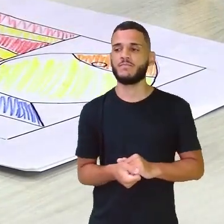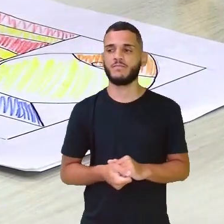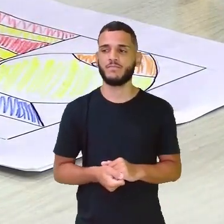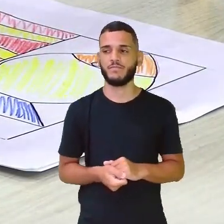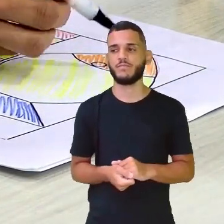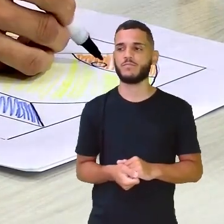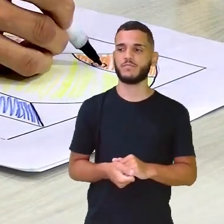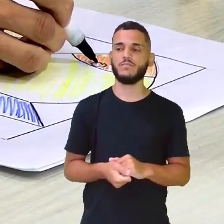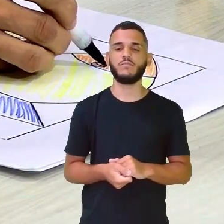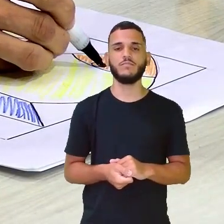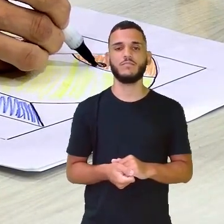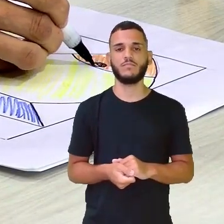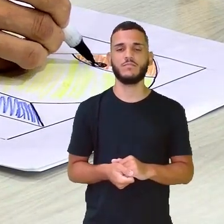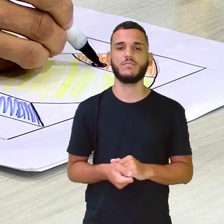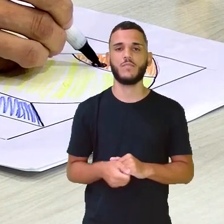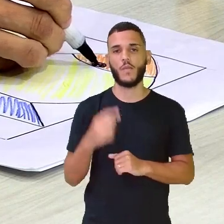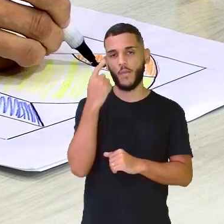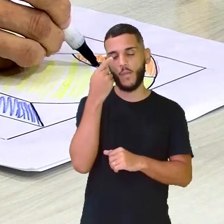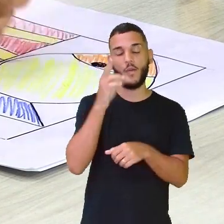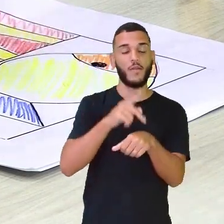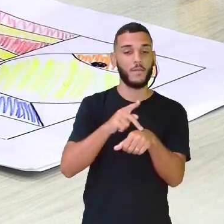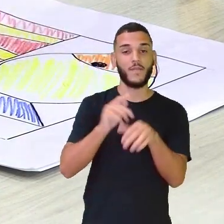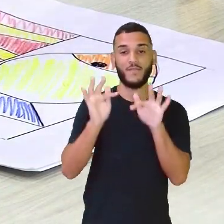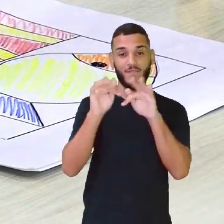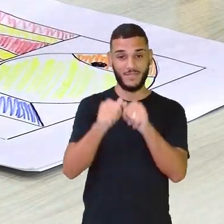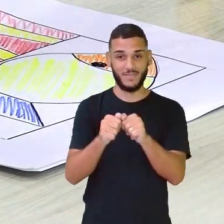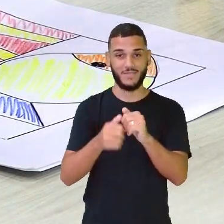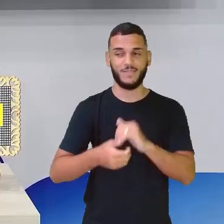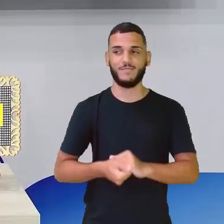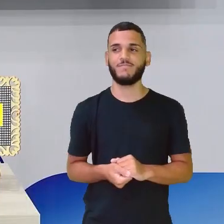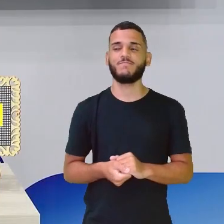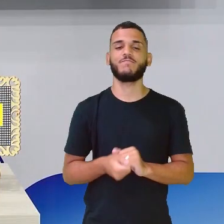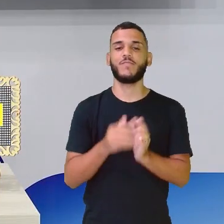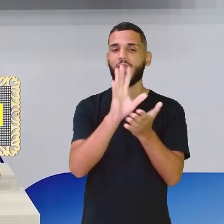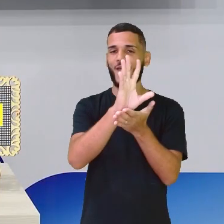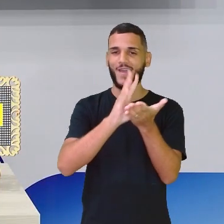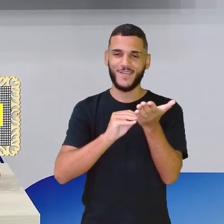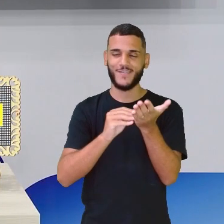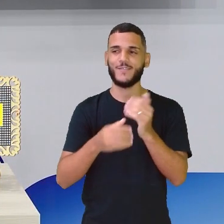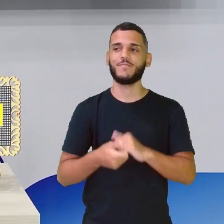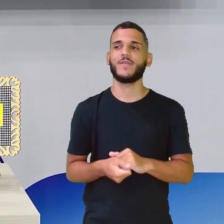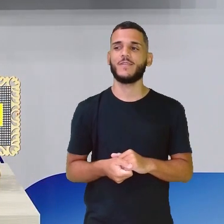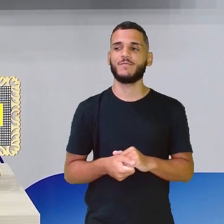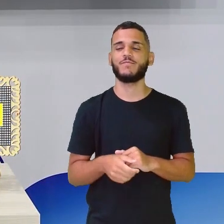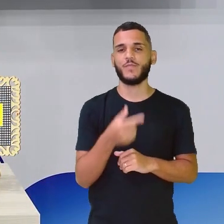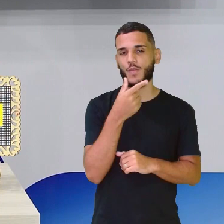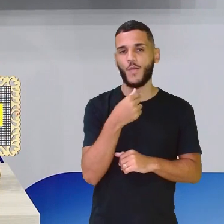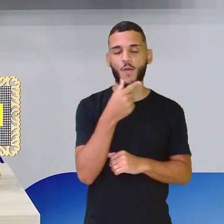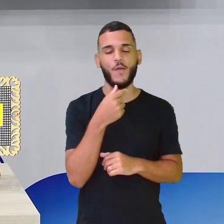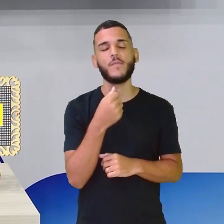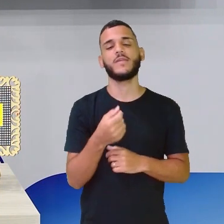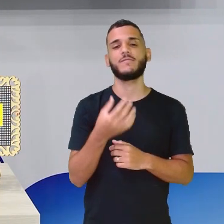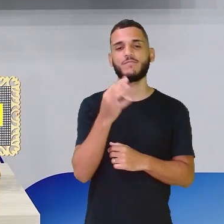Pecinha de dedo preto. E vamos finalizar essa obra, essa reprodução aí, dessa obra que foi feita